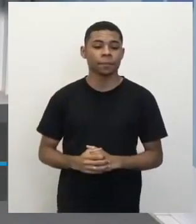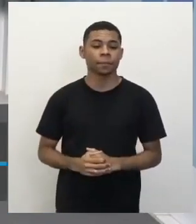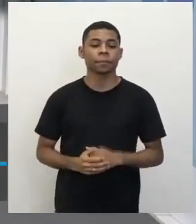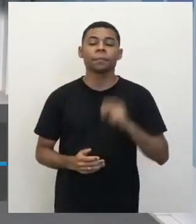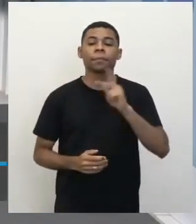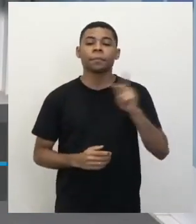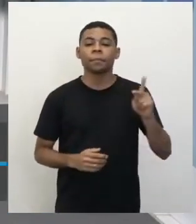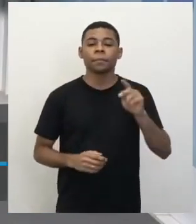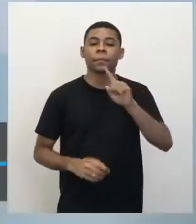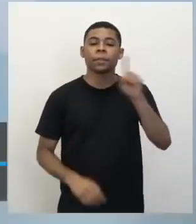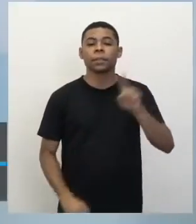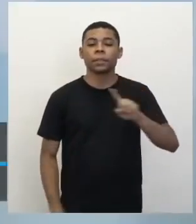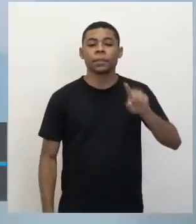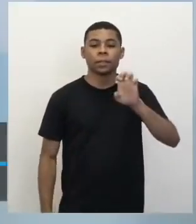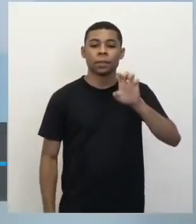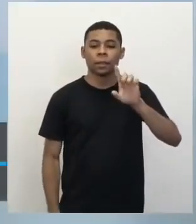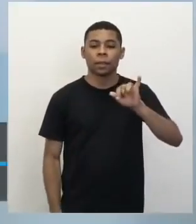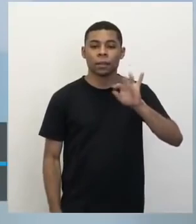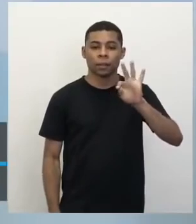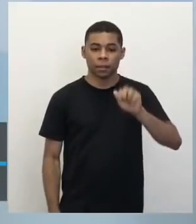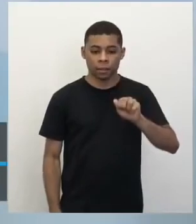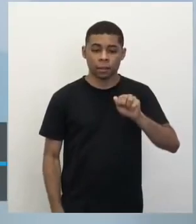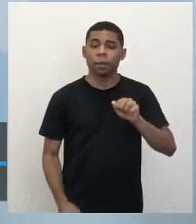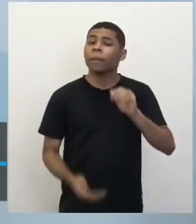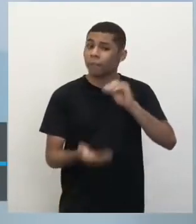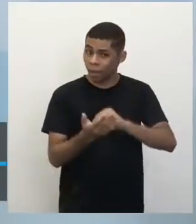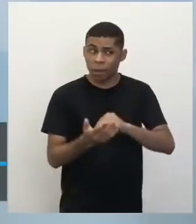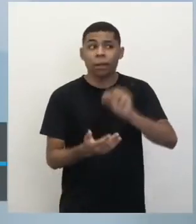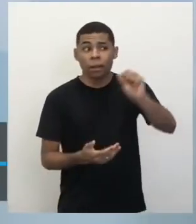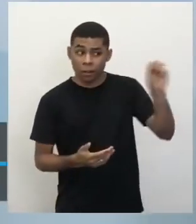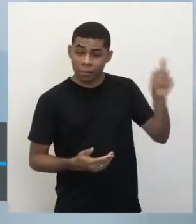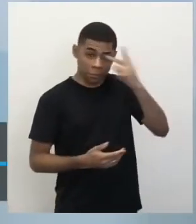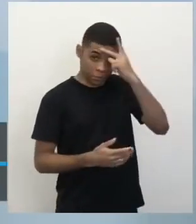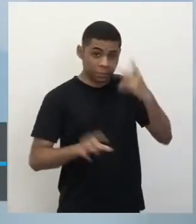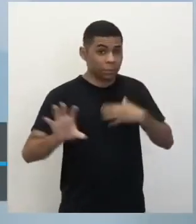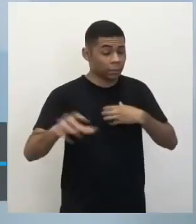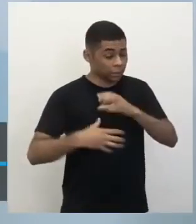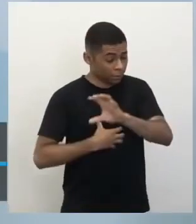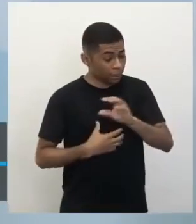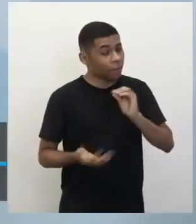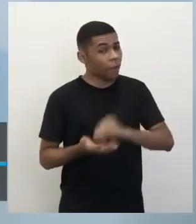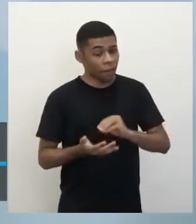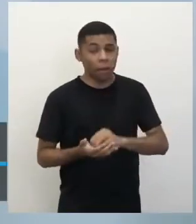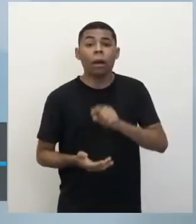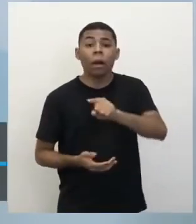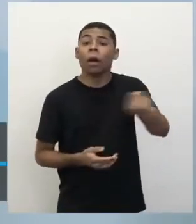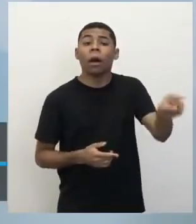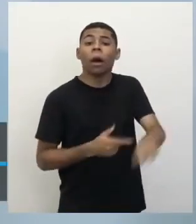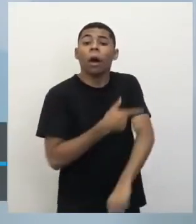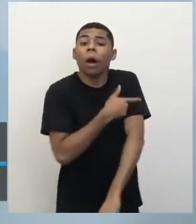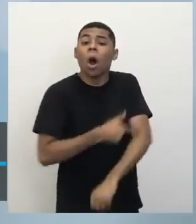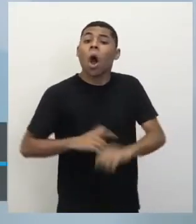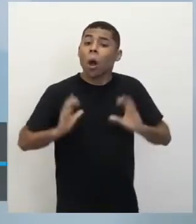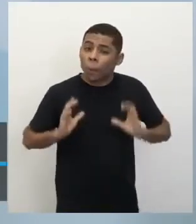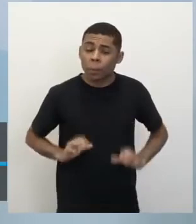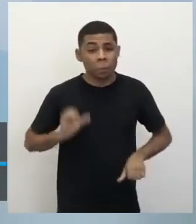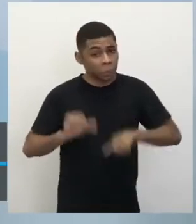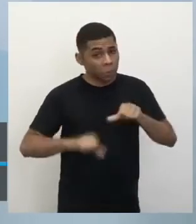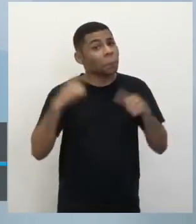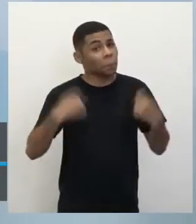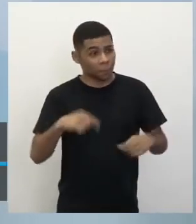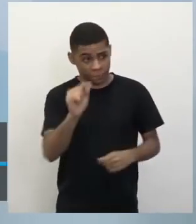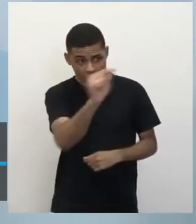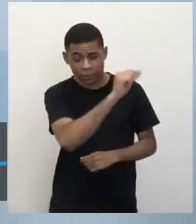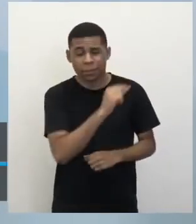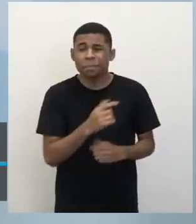A Proselita colocou assim, falta empatia em muitas pessoas. Há necessidade de mudança de comportamento no ser humano. O pior é